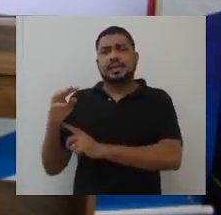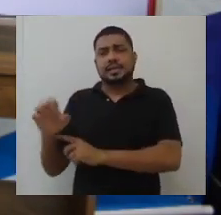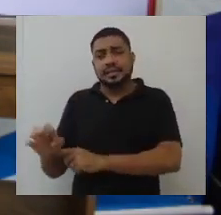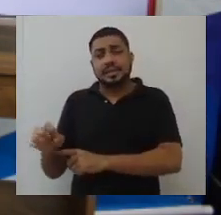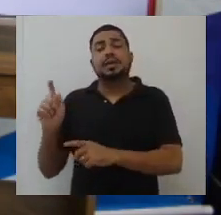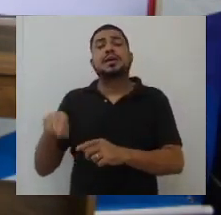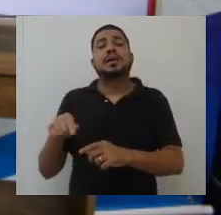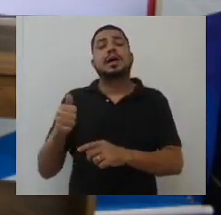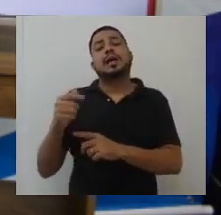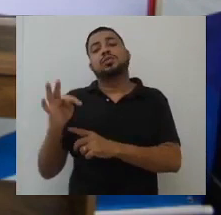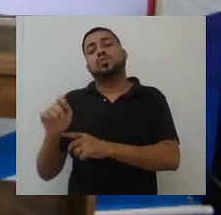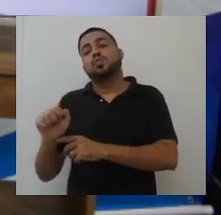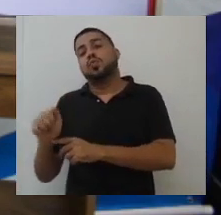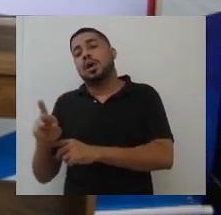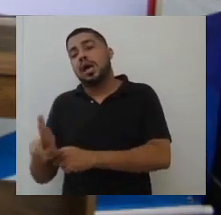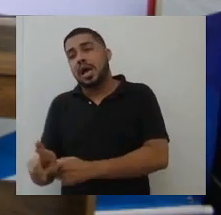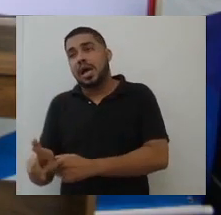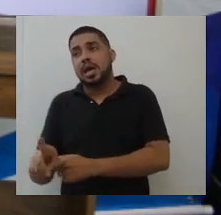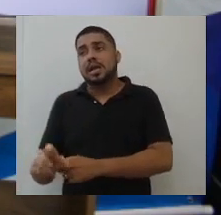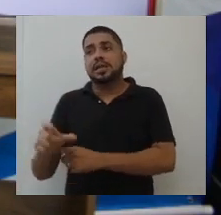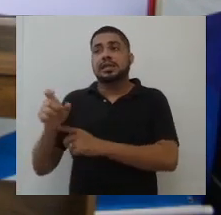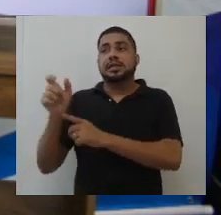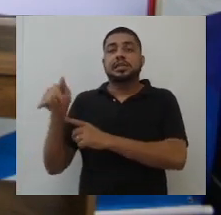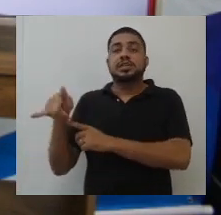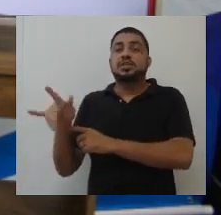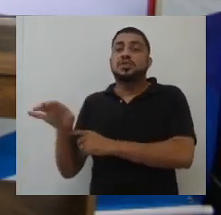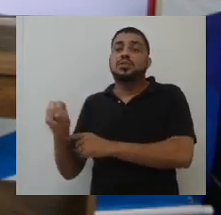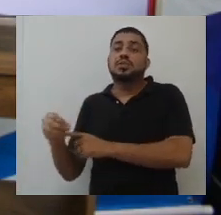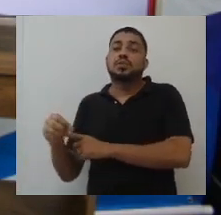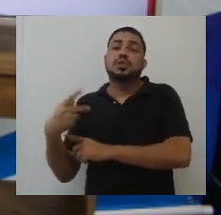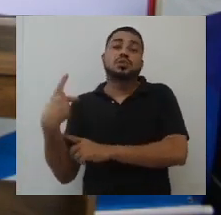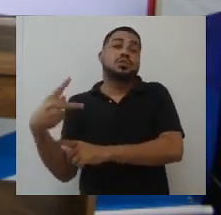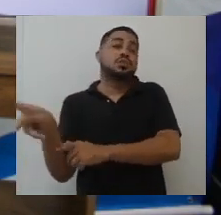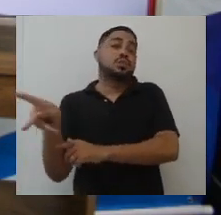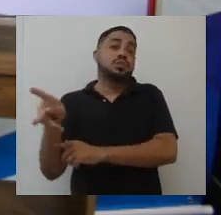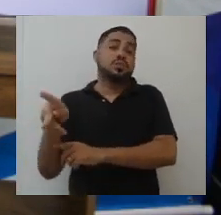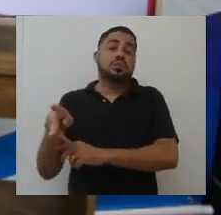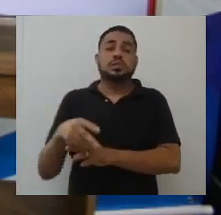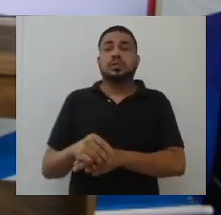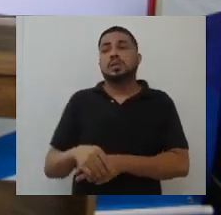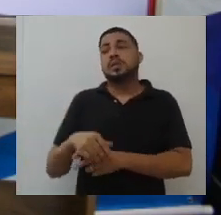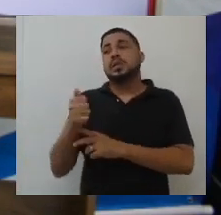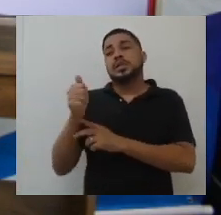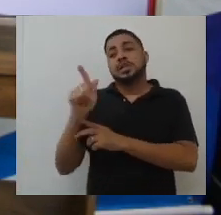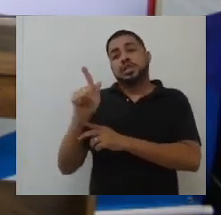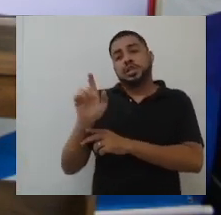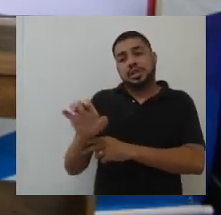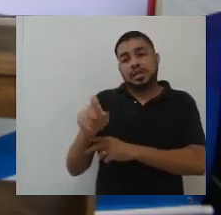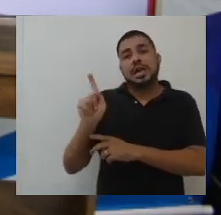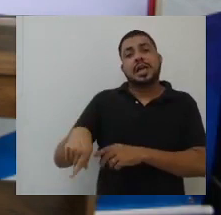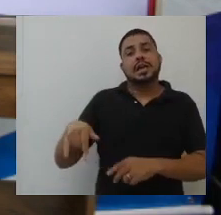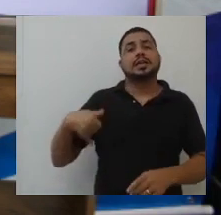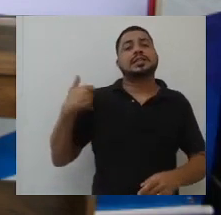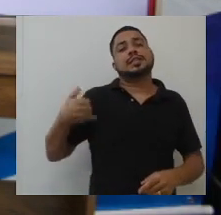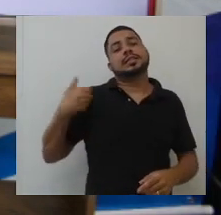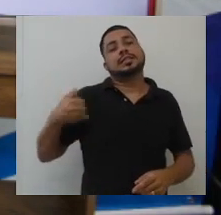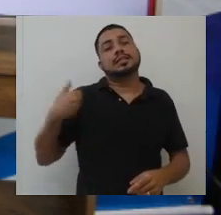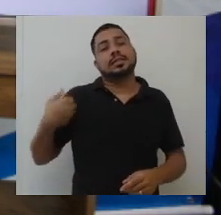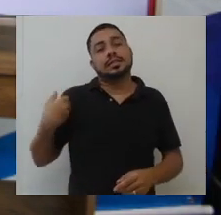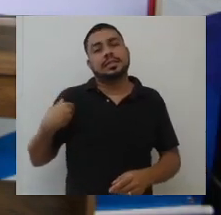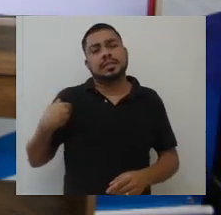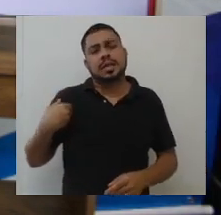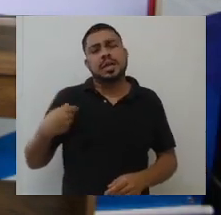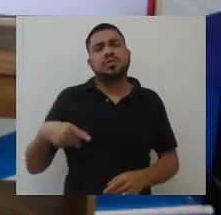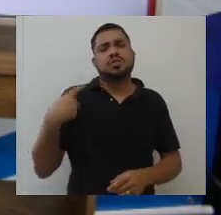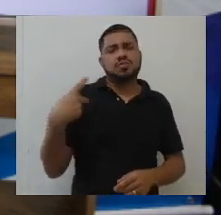literal. Your significa ser ou sua, pronome possessivo. Age seria a idade. Atue a sua